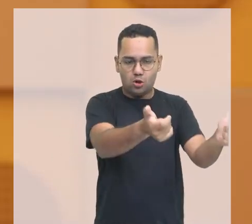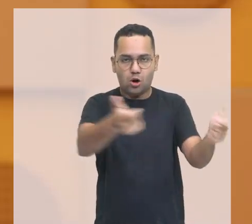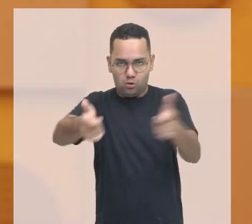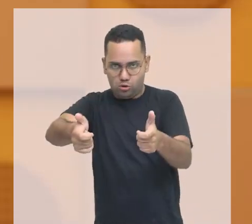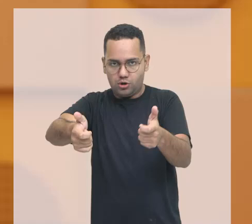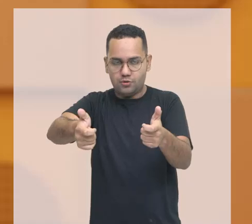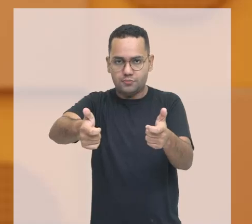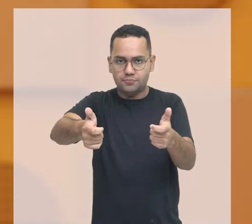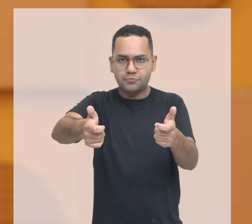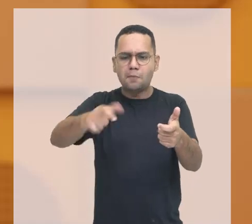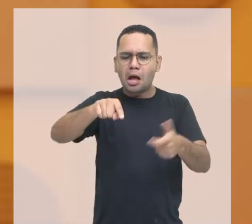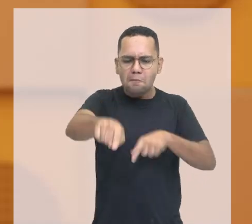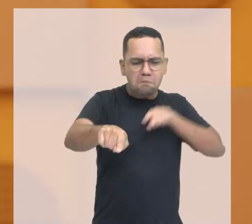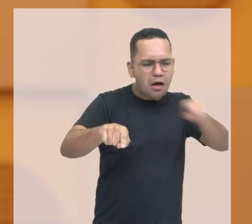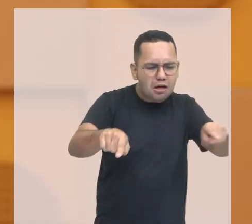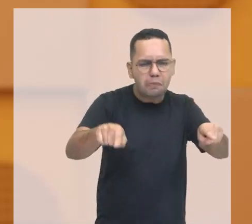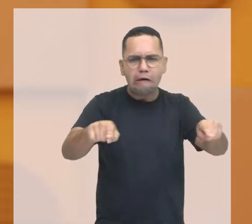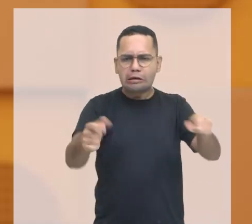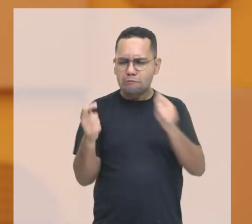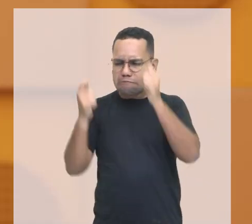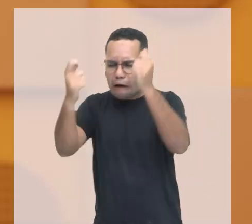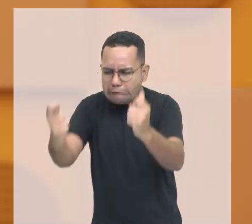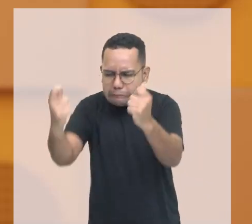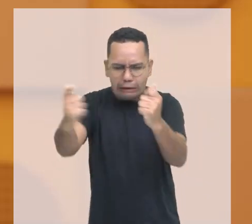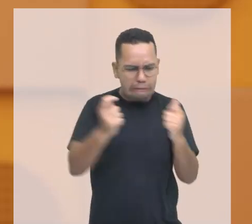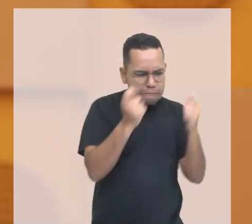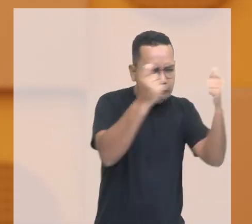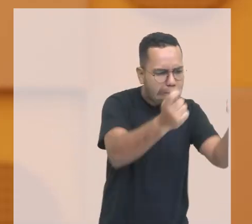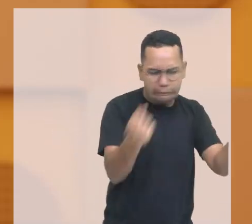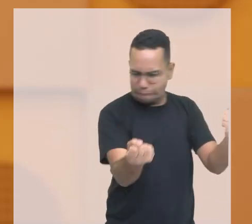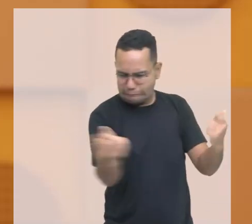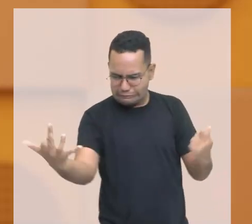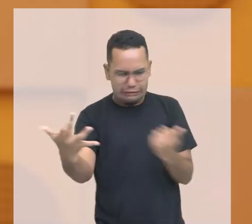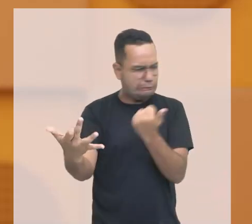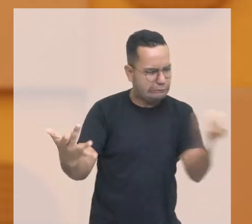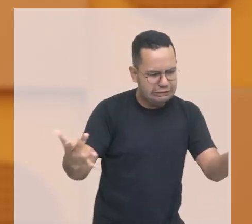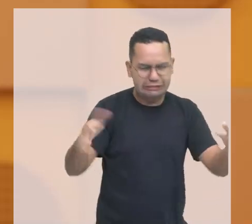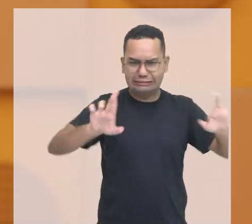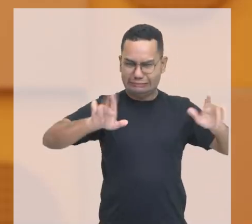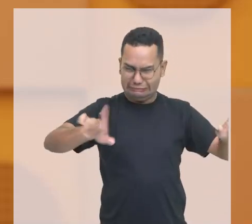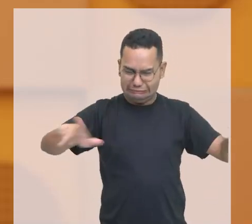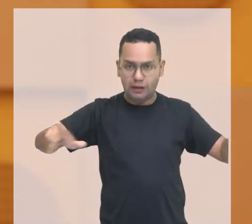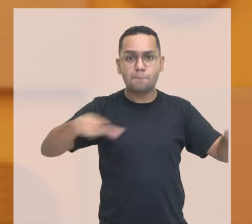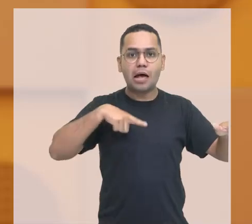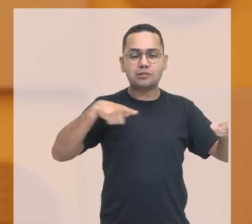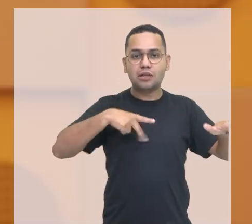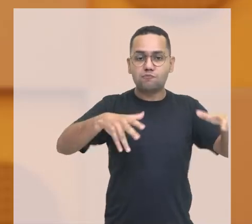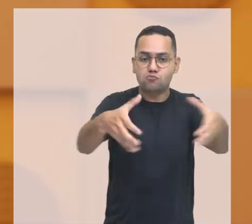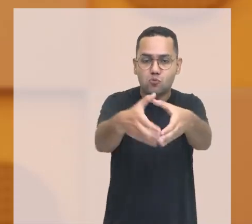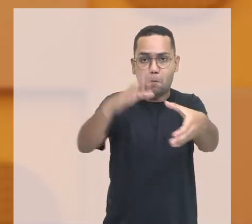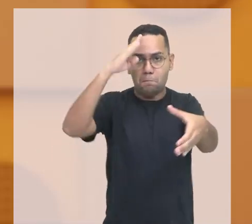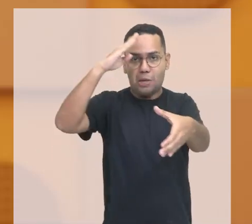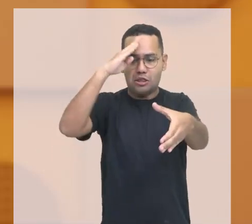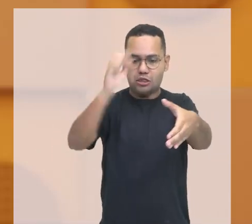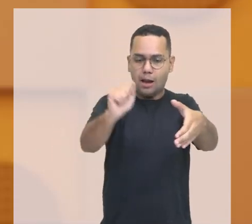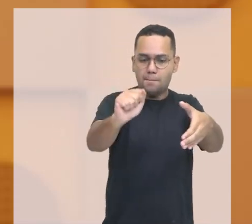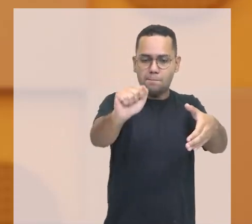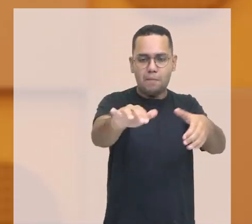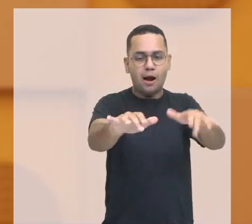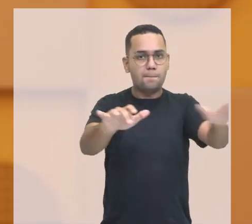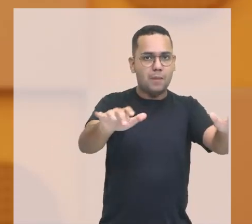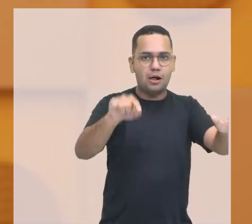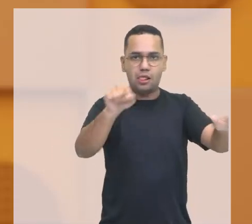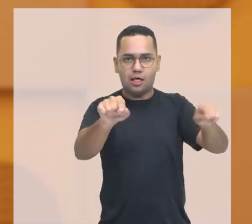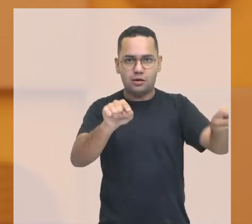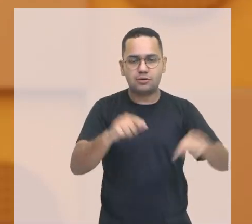a Guarda Real foi enviada para conter as manifestações. Mas chegando lá, segundo o que muitos relatos de